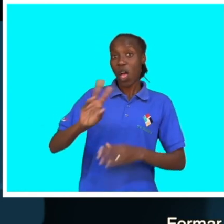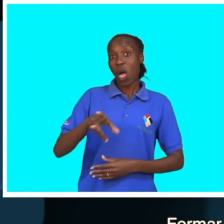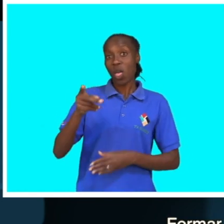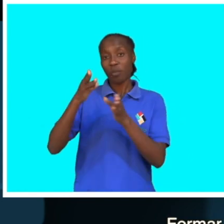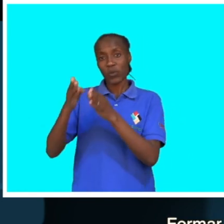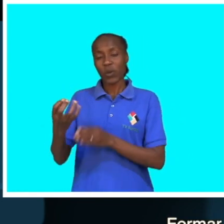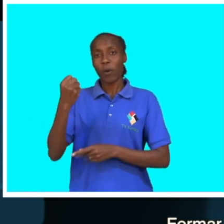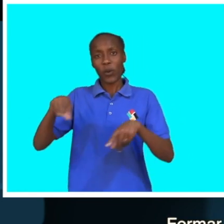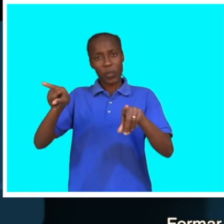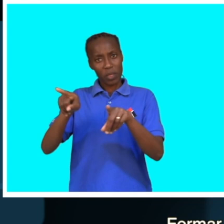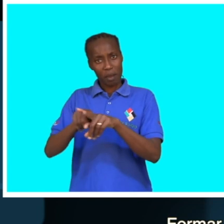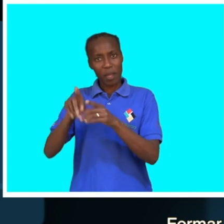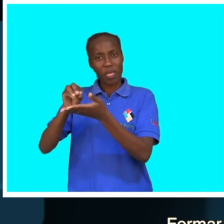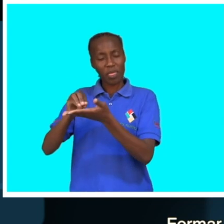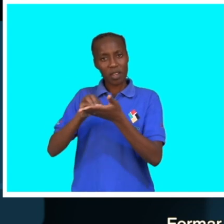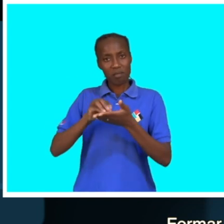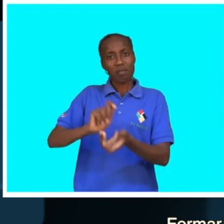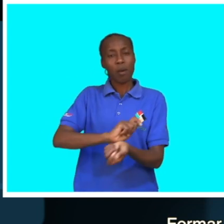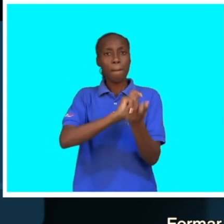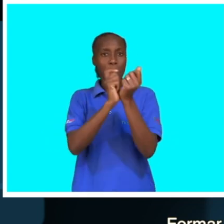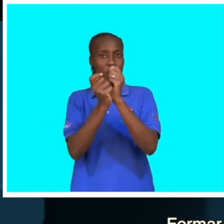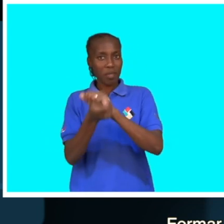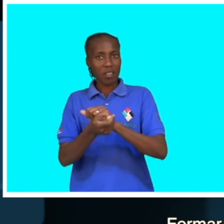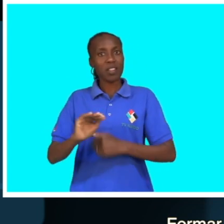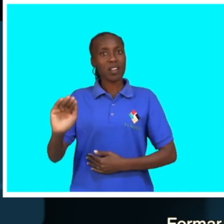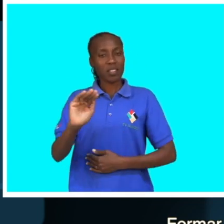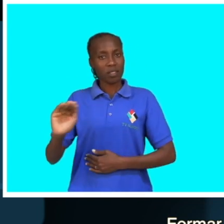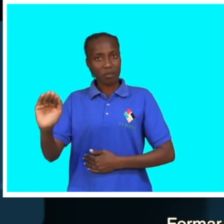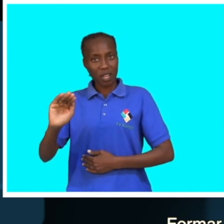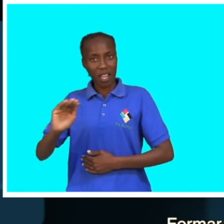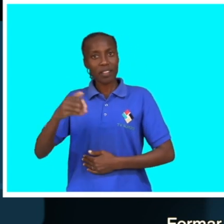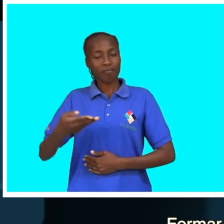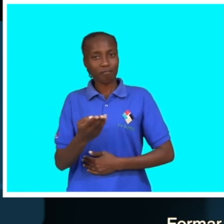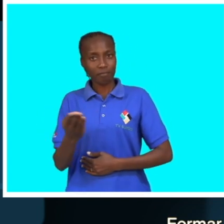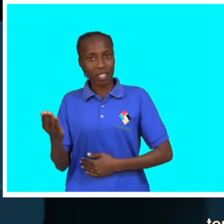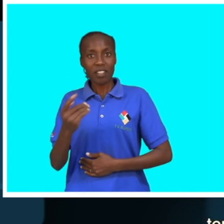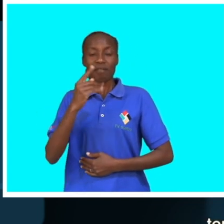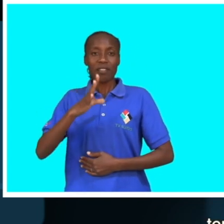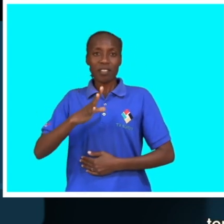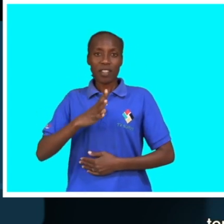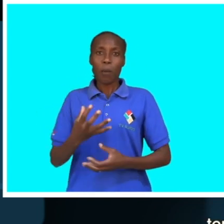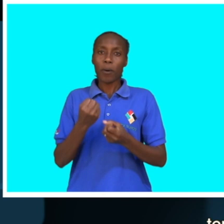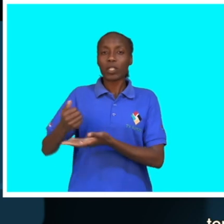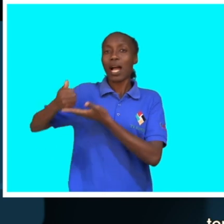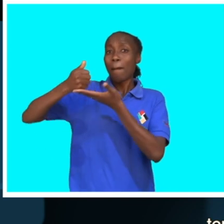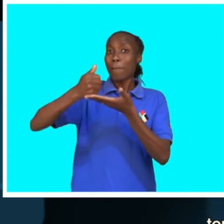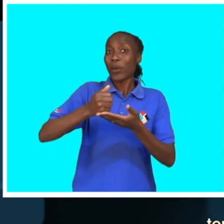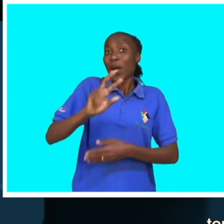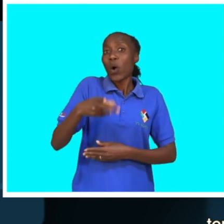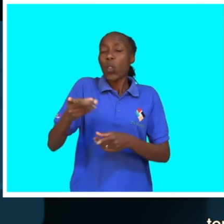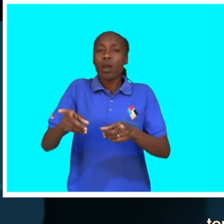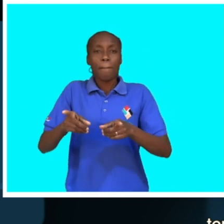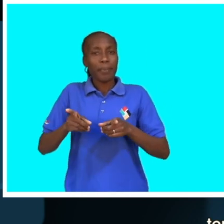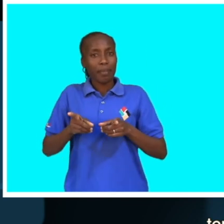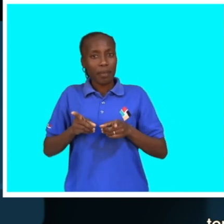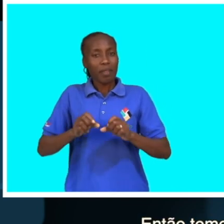mentoras que possam trazer mudança nas comunidades, nas suas comunidades, tendo em conta que estas passarão a